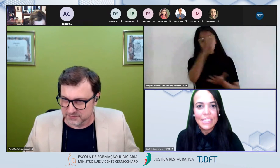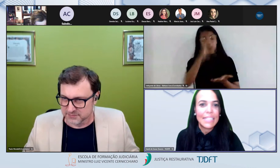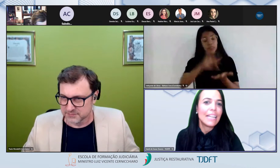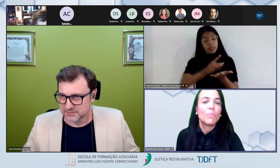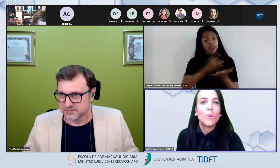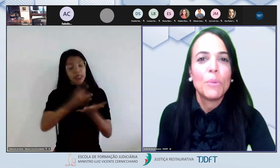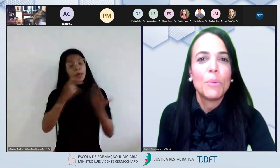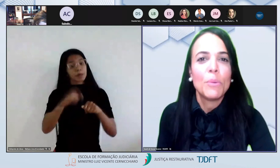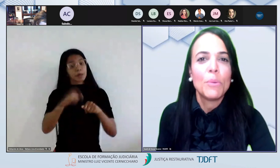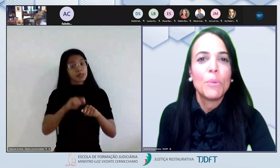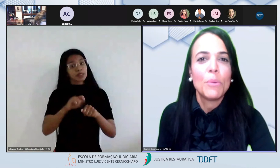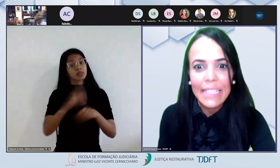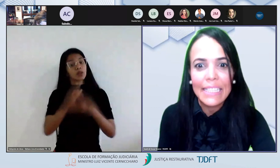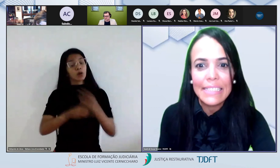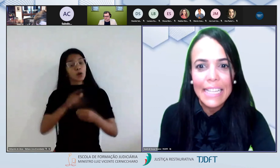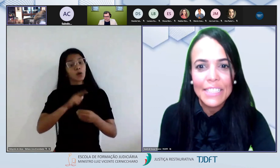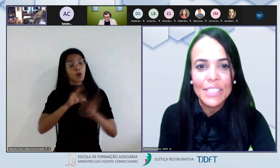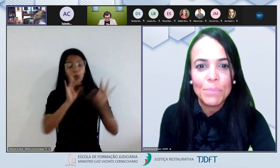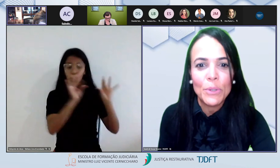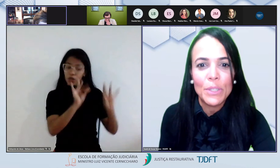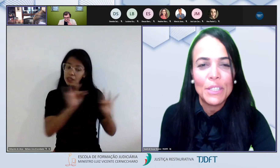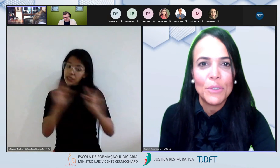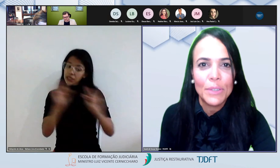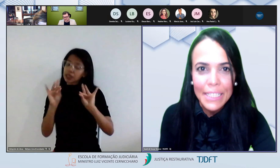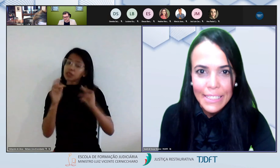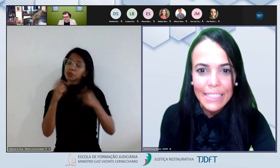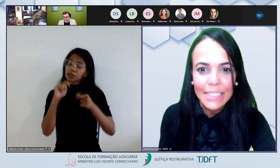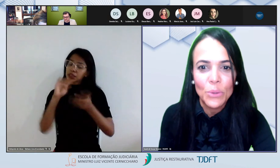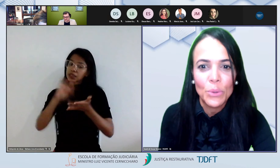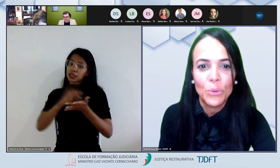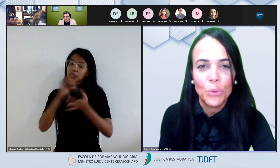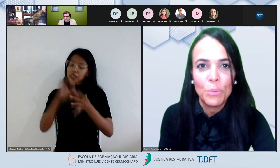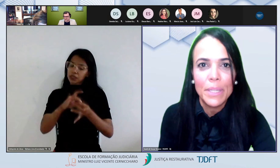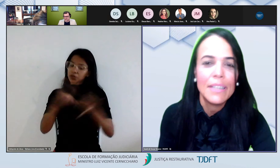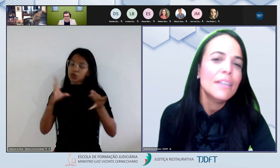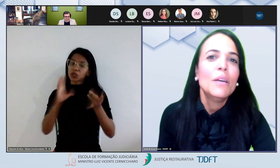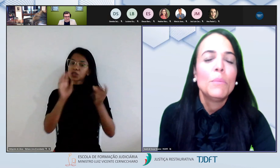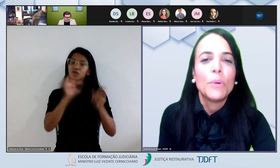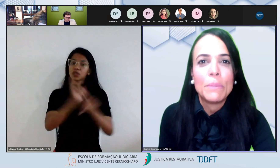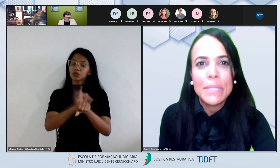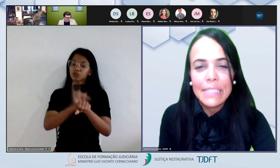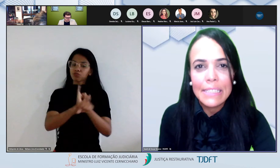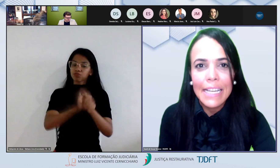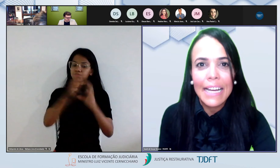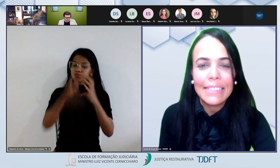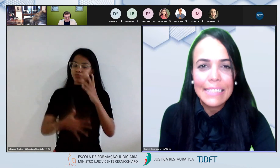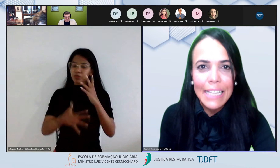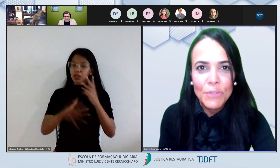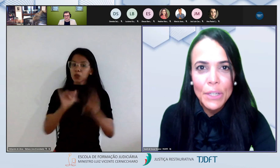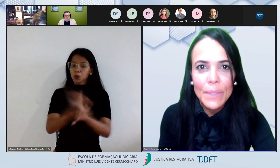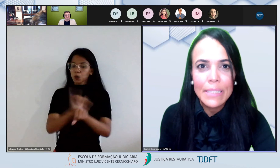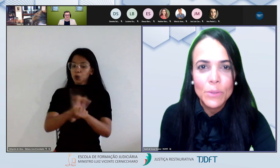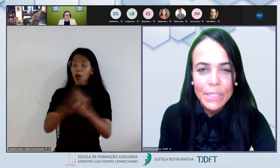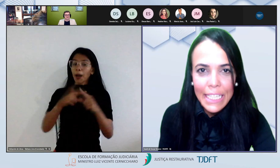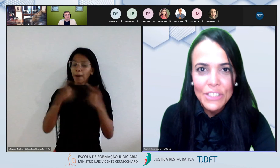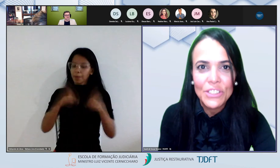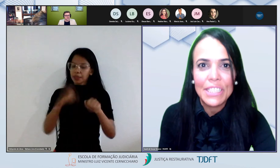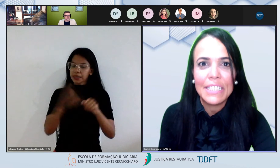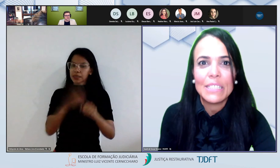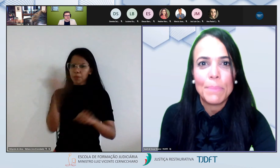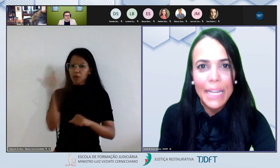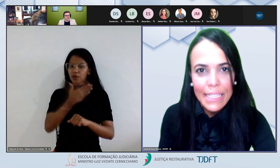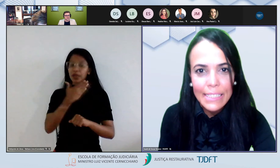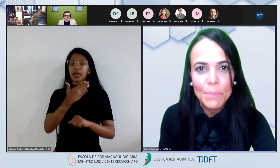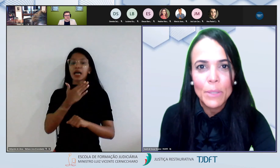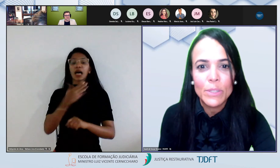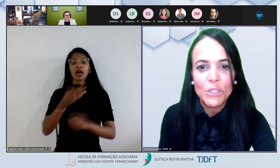ser registrada por meio do link que está disponível na descrição do YouTube, porque precisa atestar a frequência nos 3